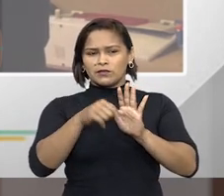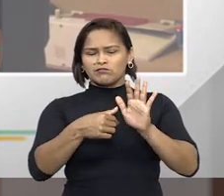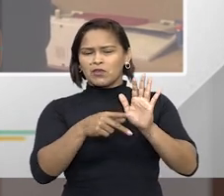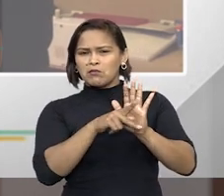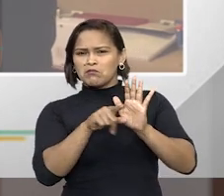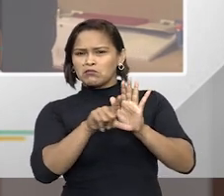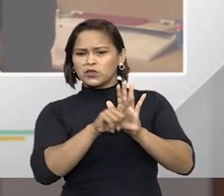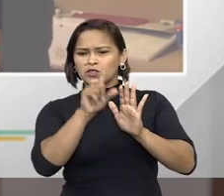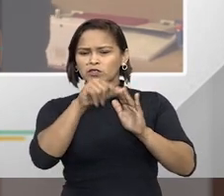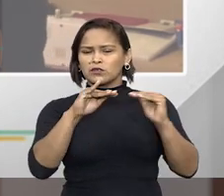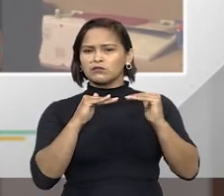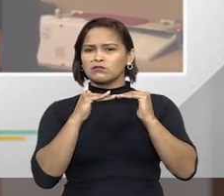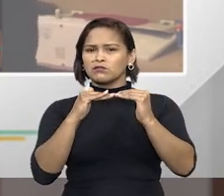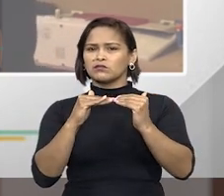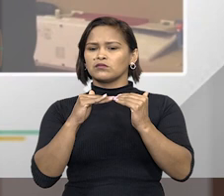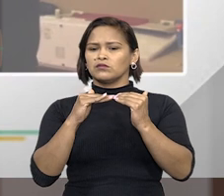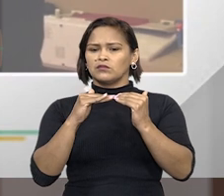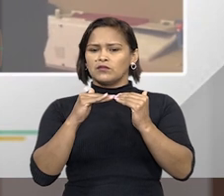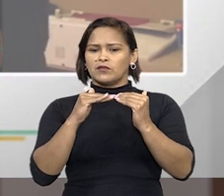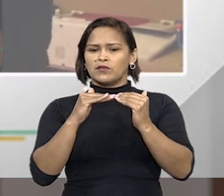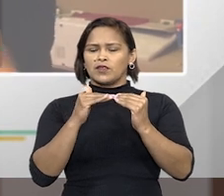estabelece, regulariza,